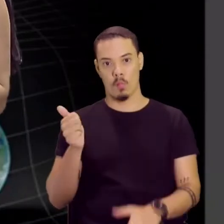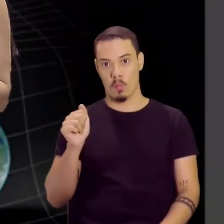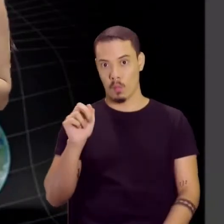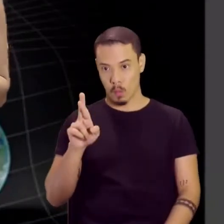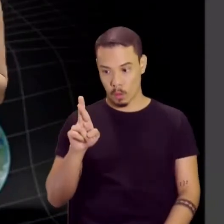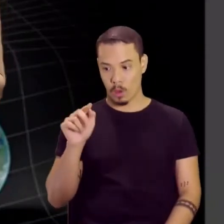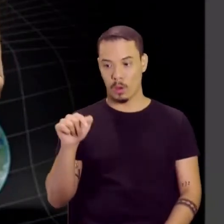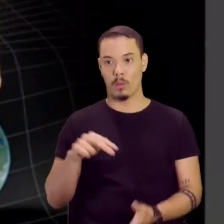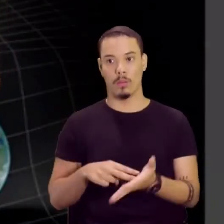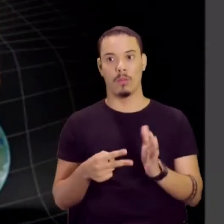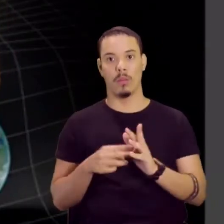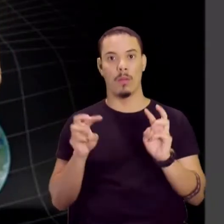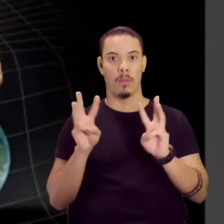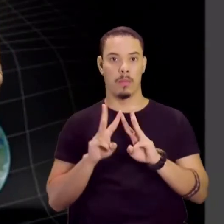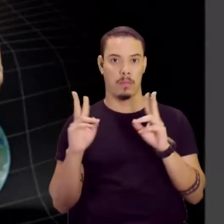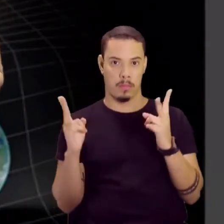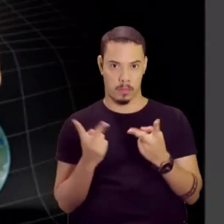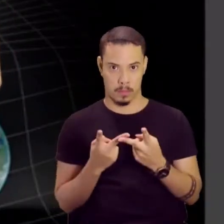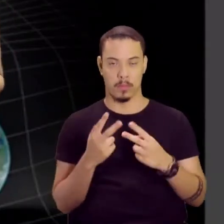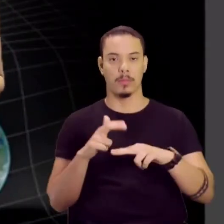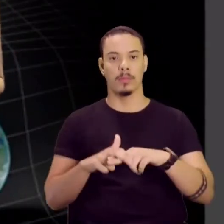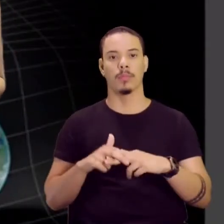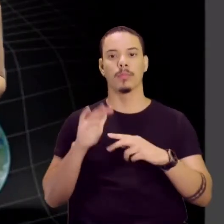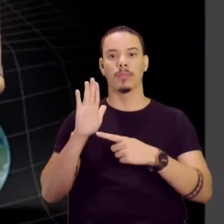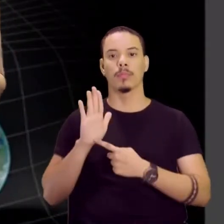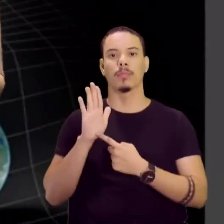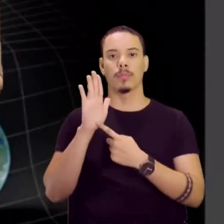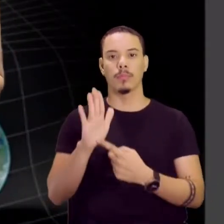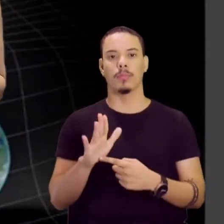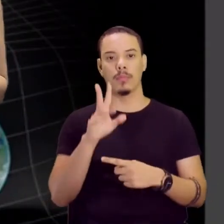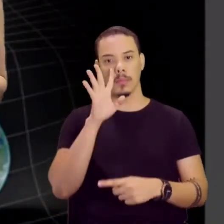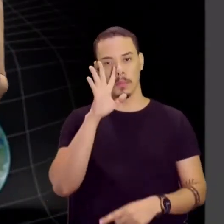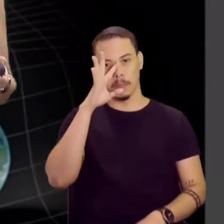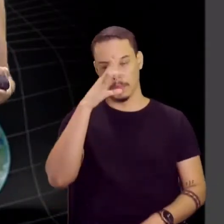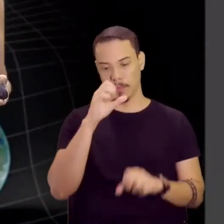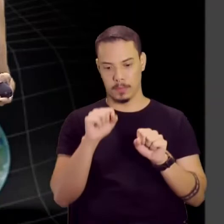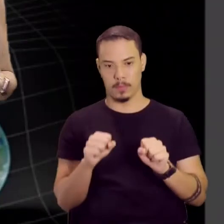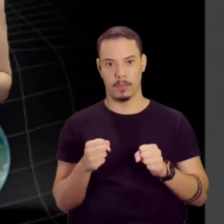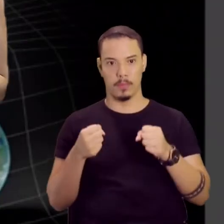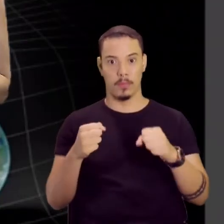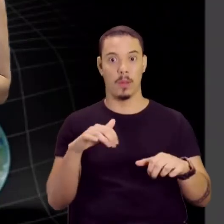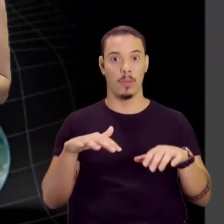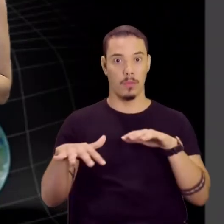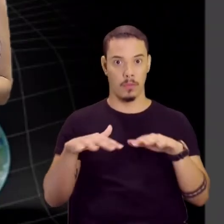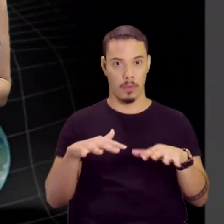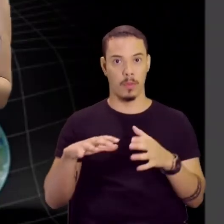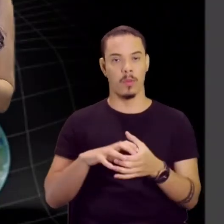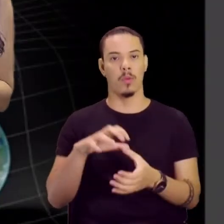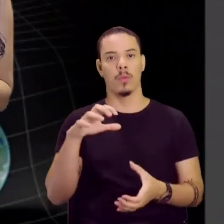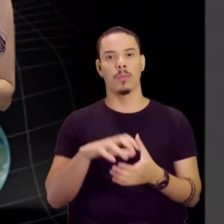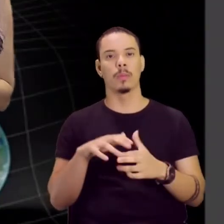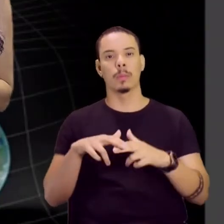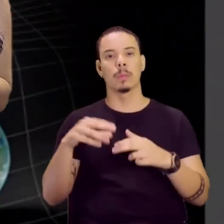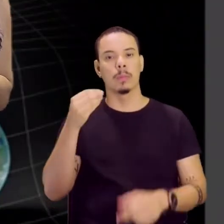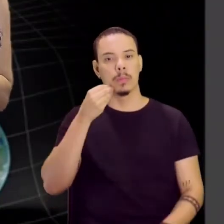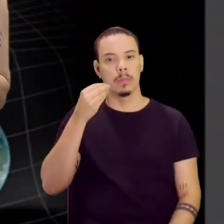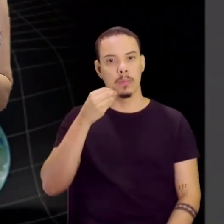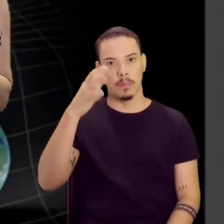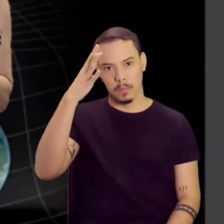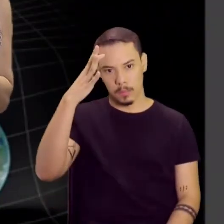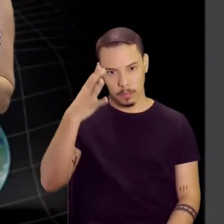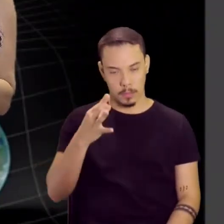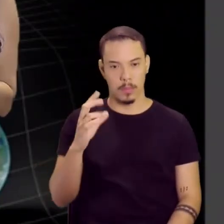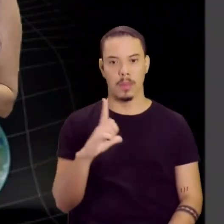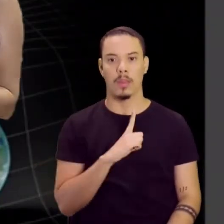matéria, né, Décio? E como o ar, ele oferece resistência ao movimento dos corpos, então, para se entender aquilo dali, tem